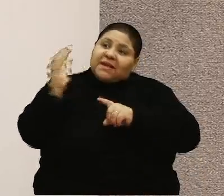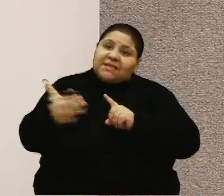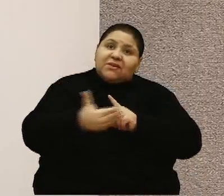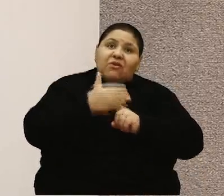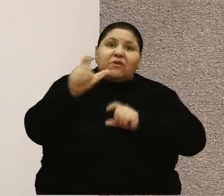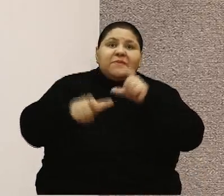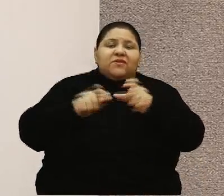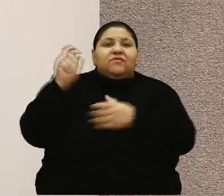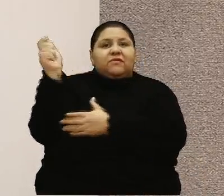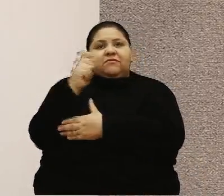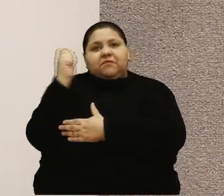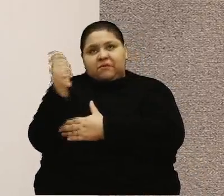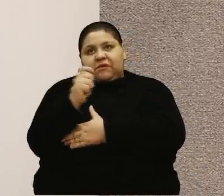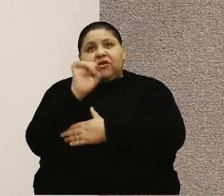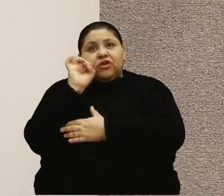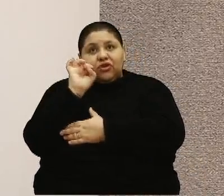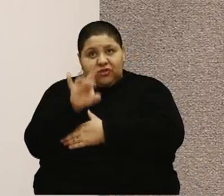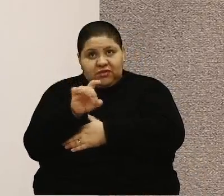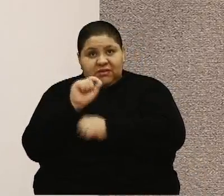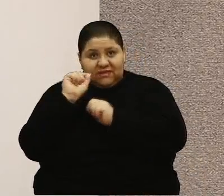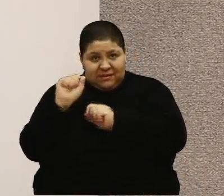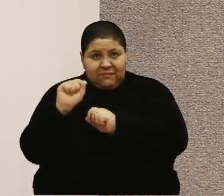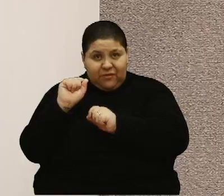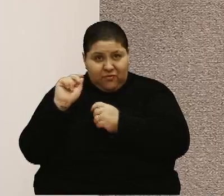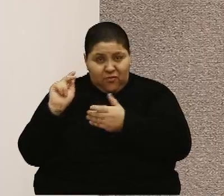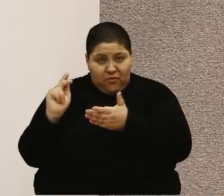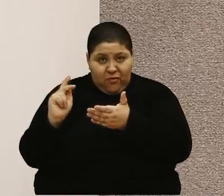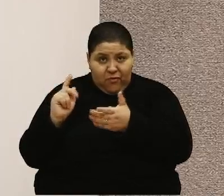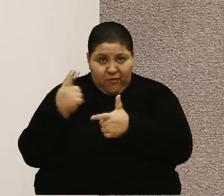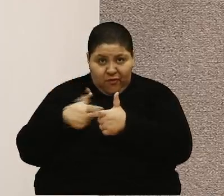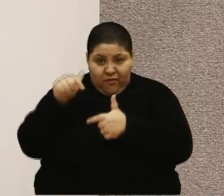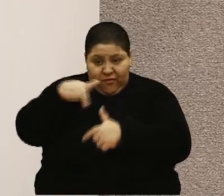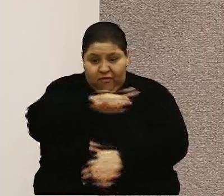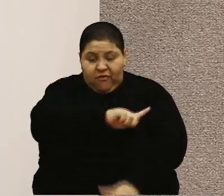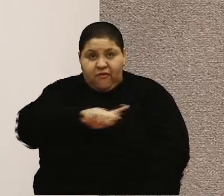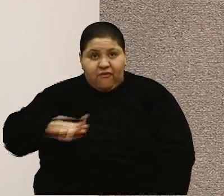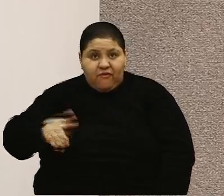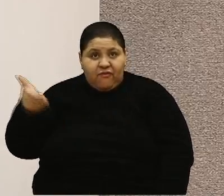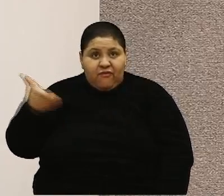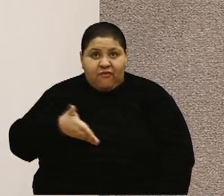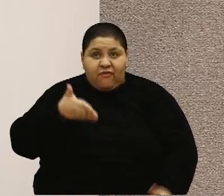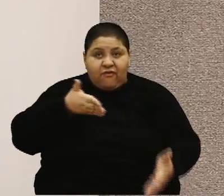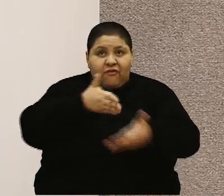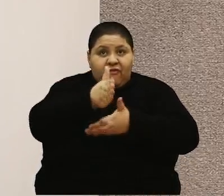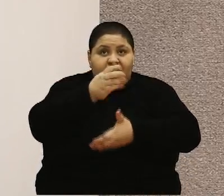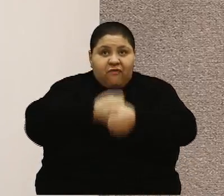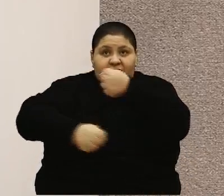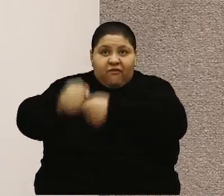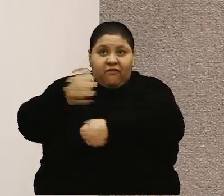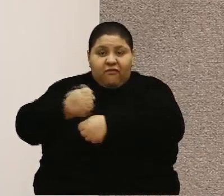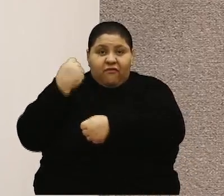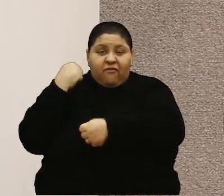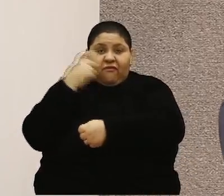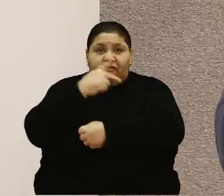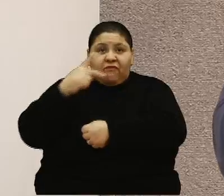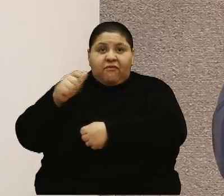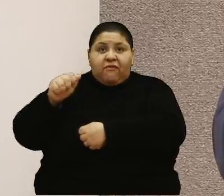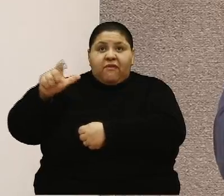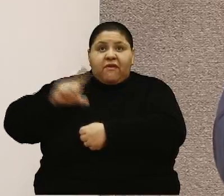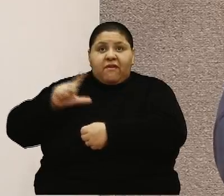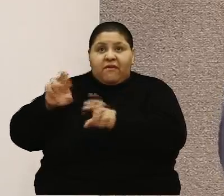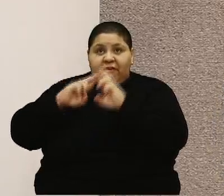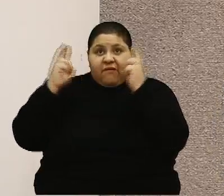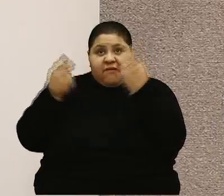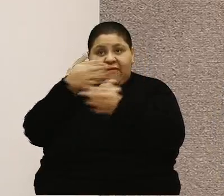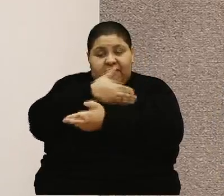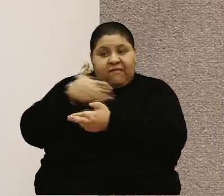estado do Rio Grande do Sul. Só que sabe qual que é a hipocrisia? É que esse governo que está posto aí aprovou no passado o PPA, que nós inclusive ontem tivemos audiência pública